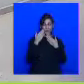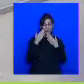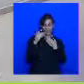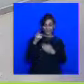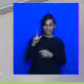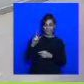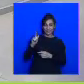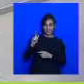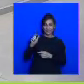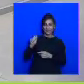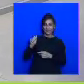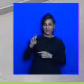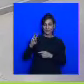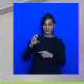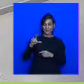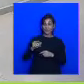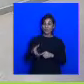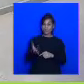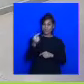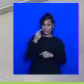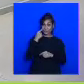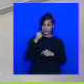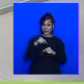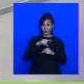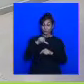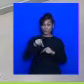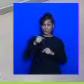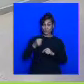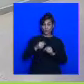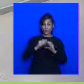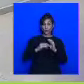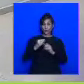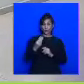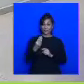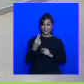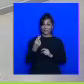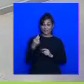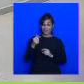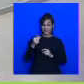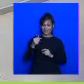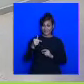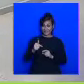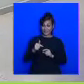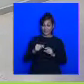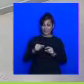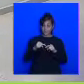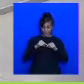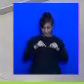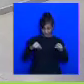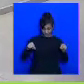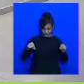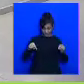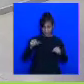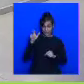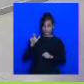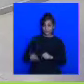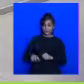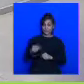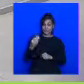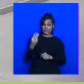Obrigado, Gabriela. Vamos confirmar os números sorteados no concurso 323 do Super 7. Confira comigo. Coluna